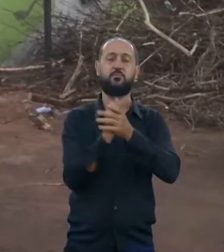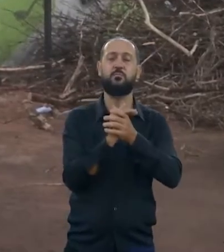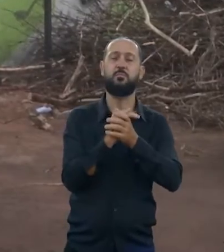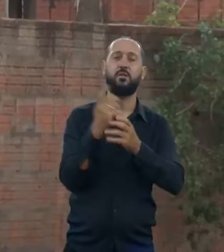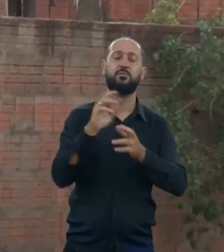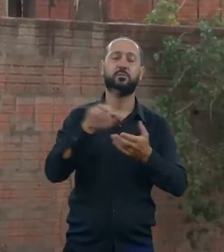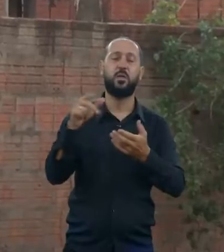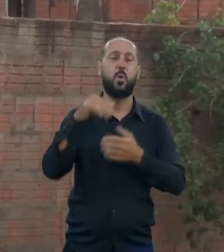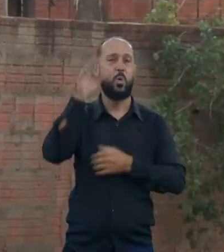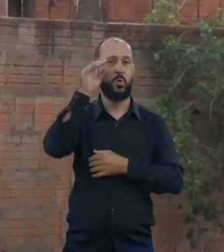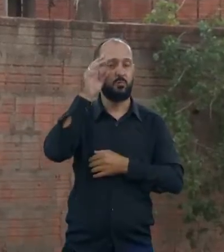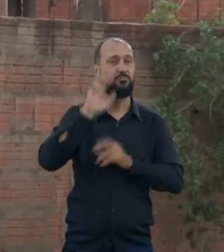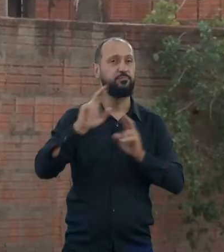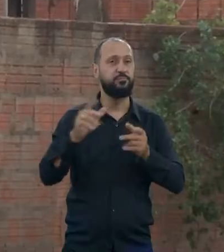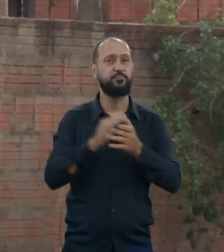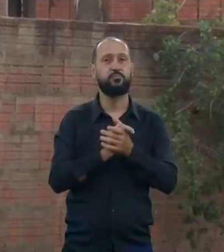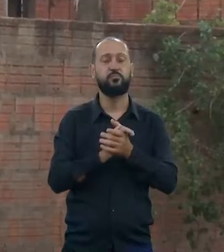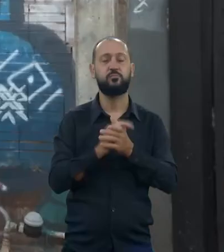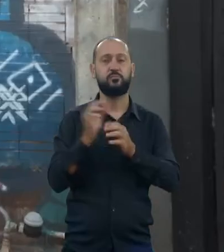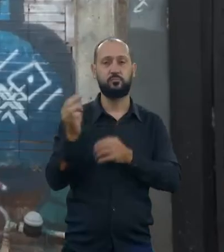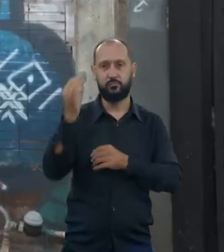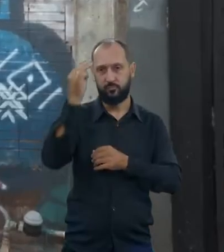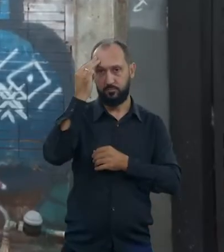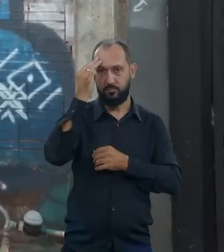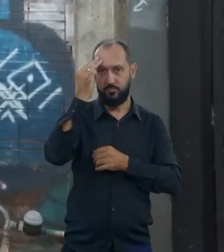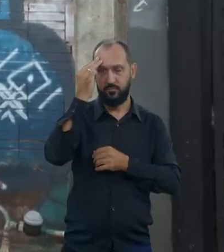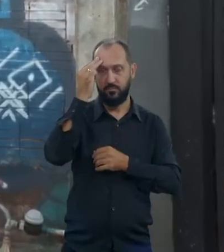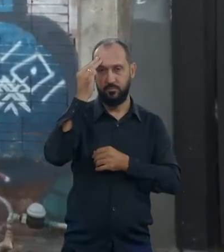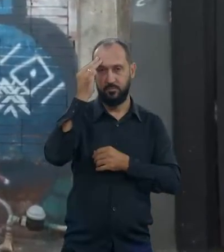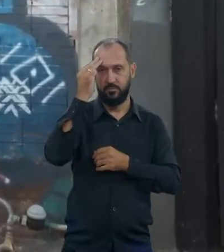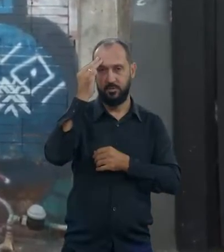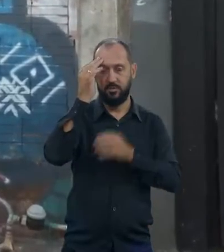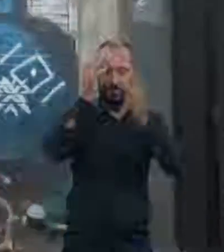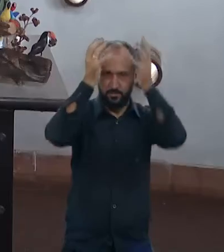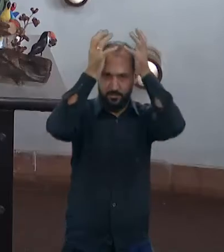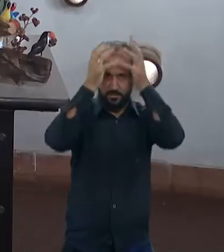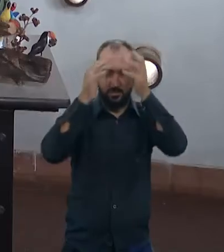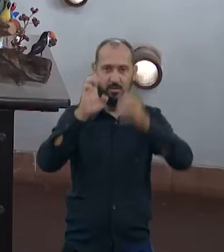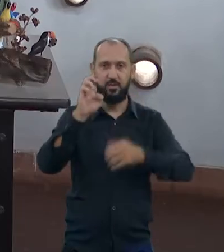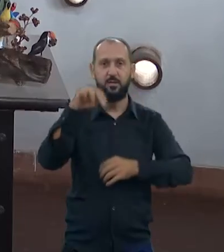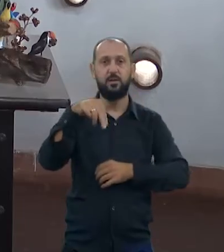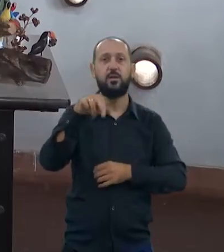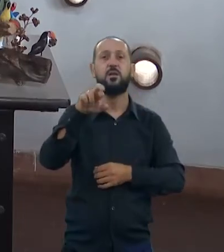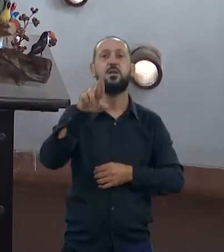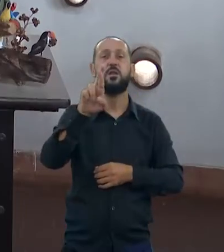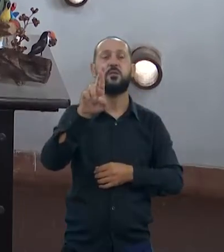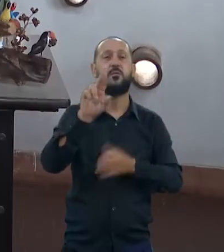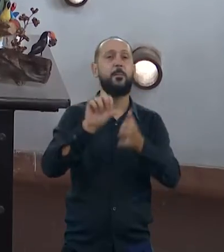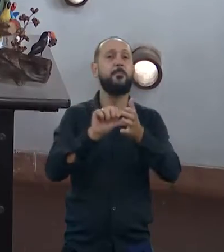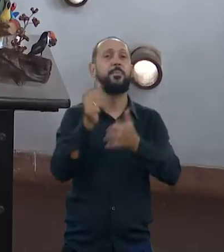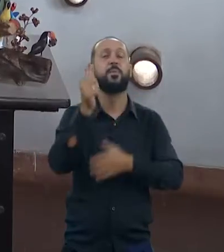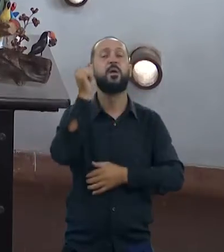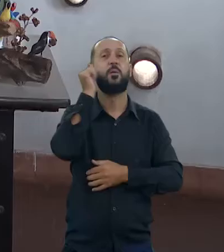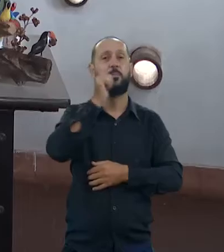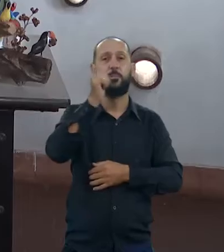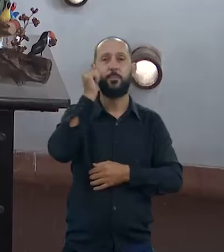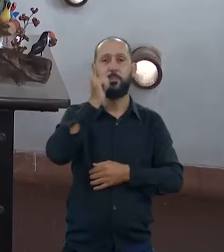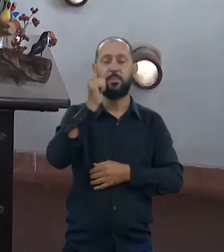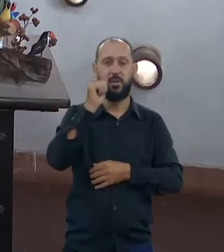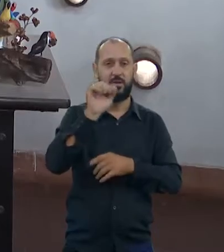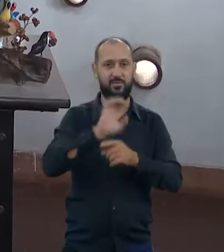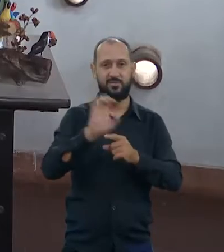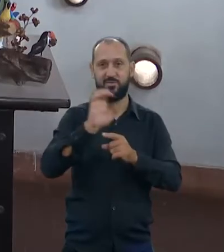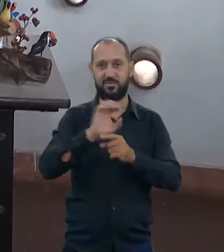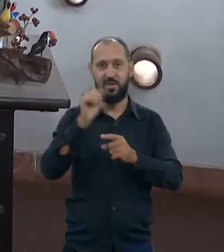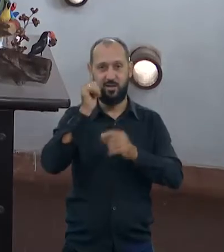Ela tem várias curiosidades. Hoje o memorial ele carrega o nome da cacique Enir, né, foi uma da primeira mulher cacique